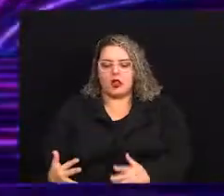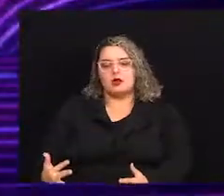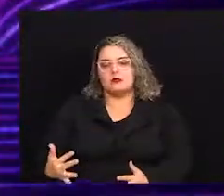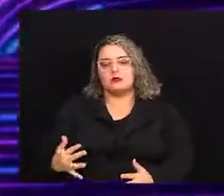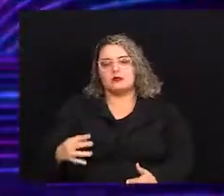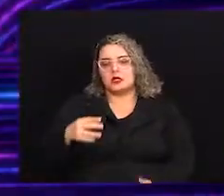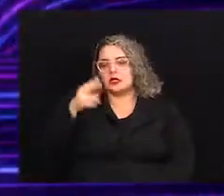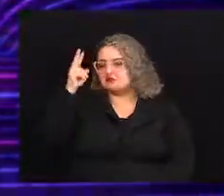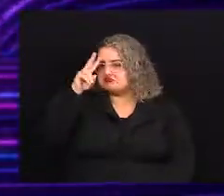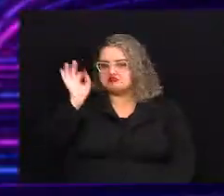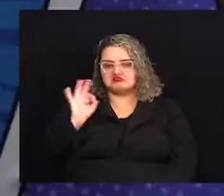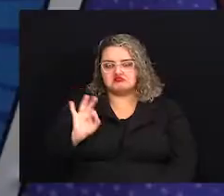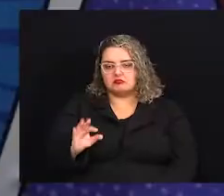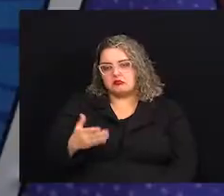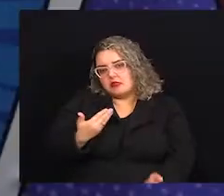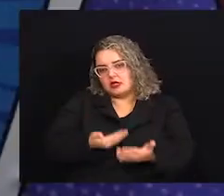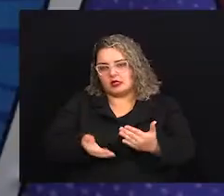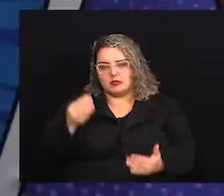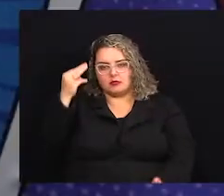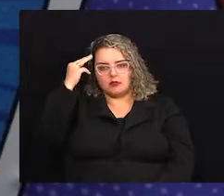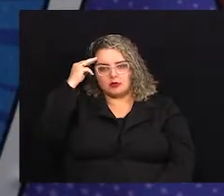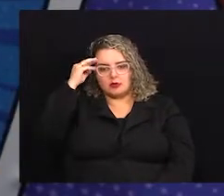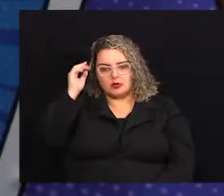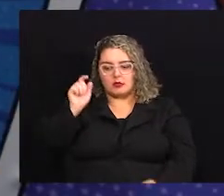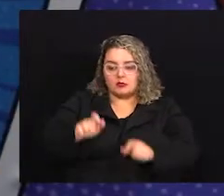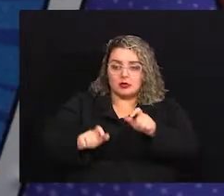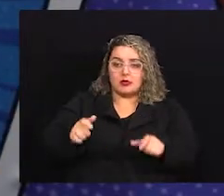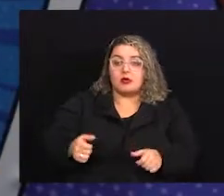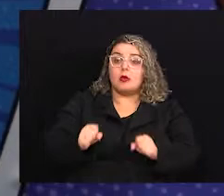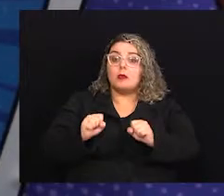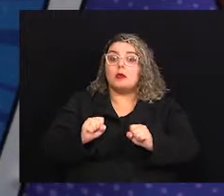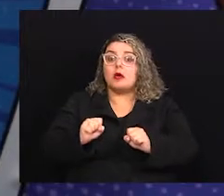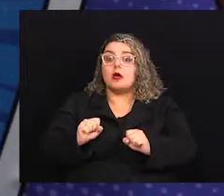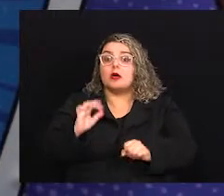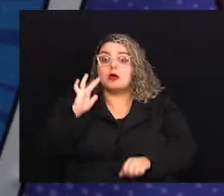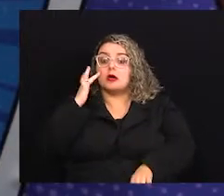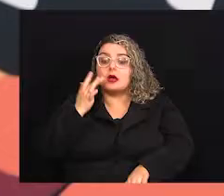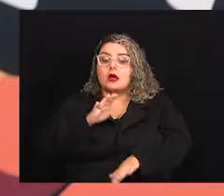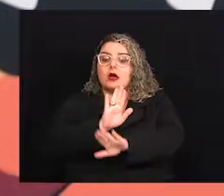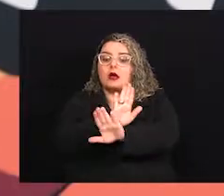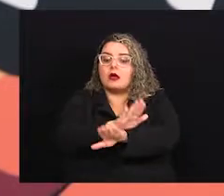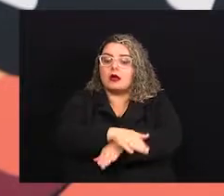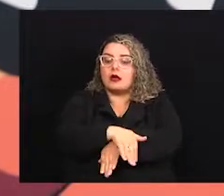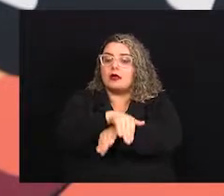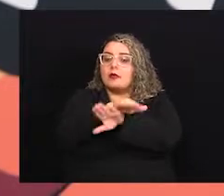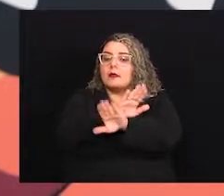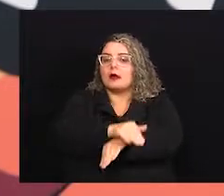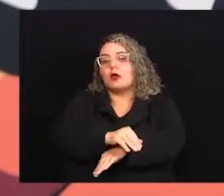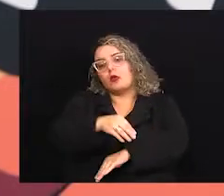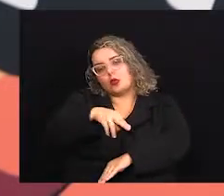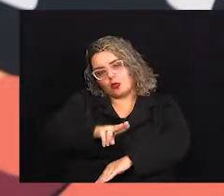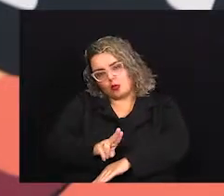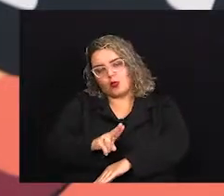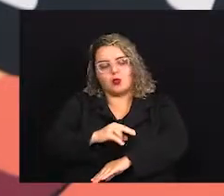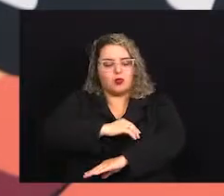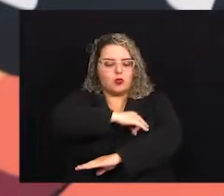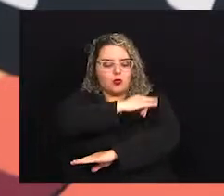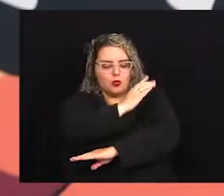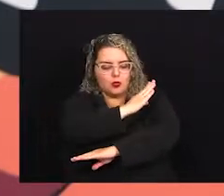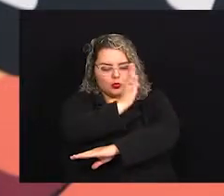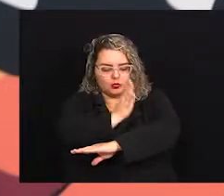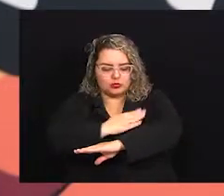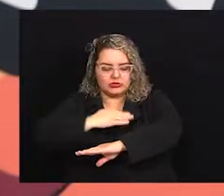perdido a memória, mas algumas pessoas acham que ela possa ser uma sereia extraviada. Colocar ali